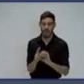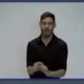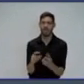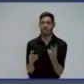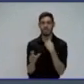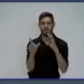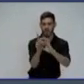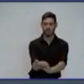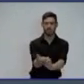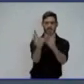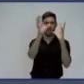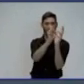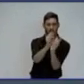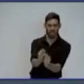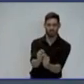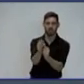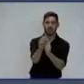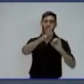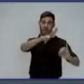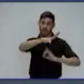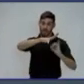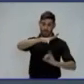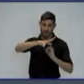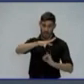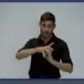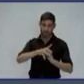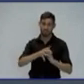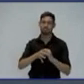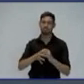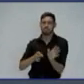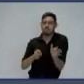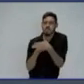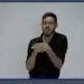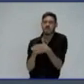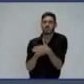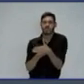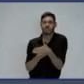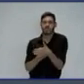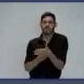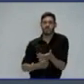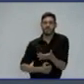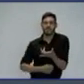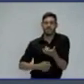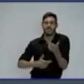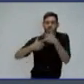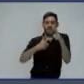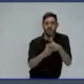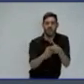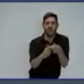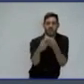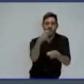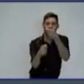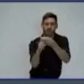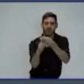a destruição das instituições para encobrir o fracasso econômico, social